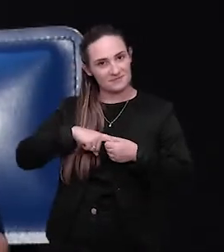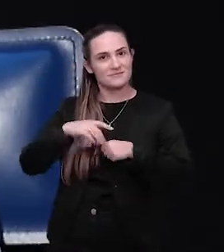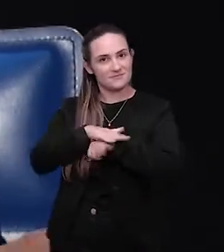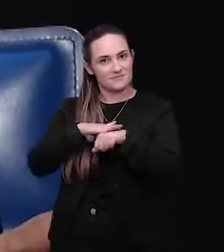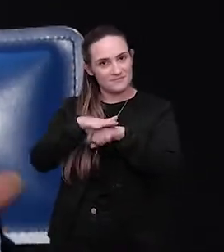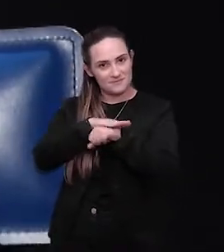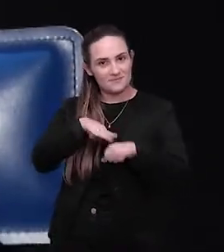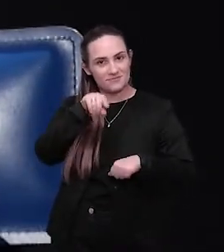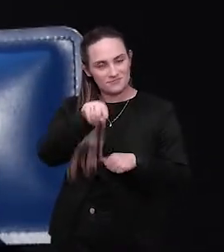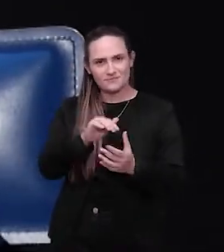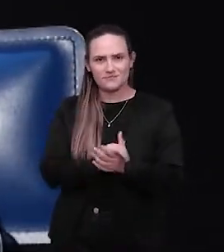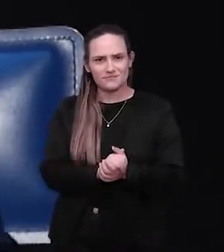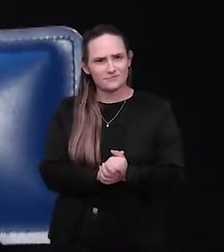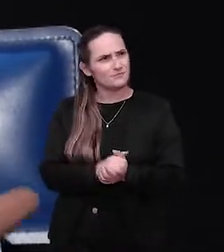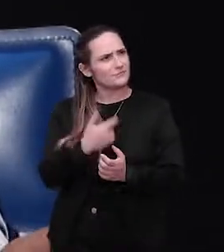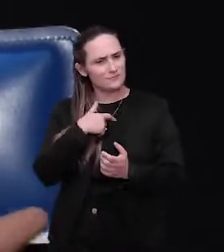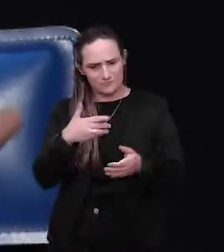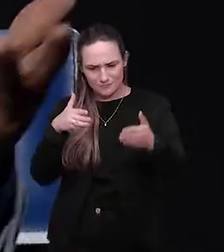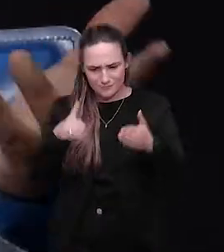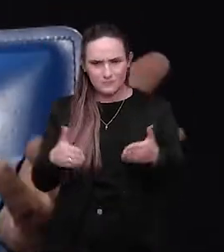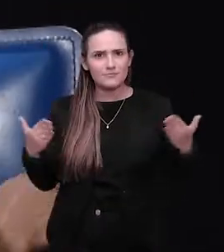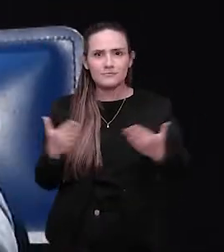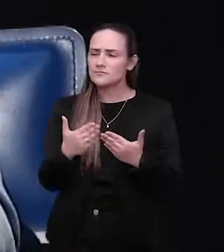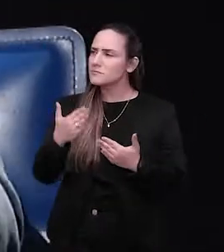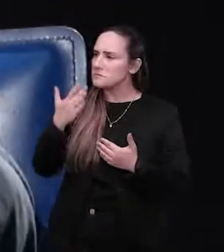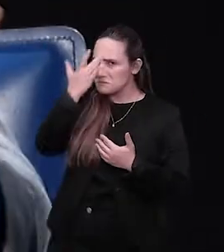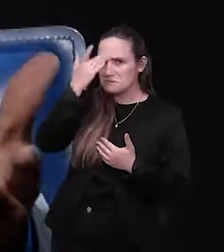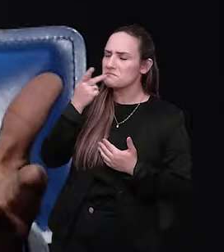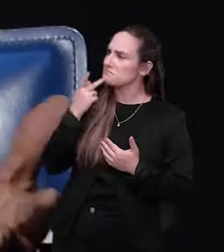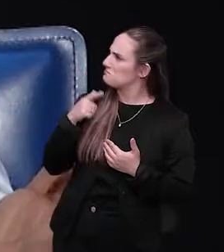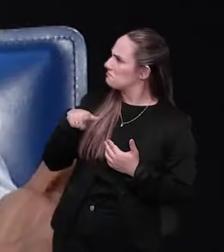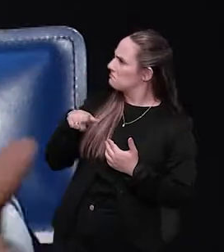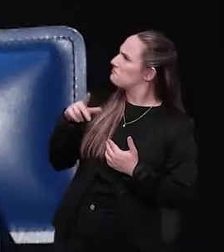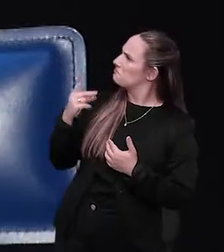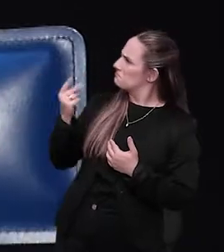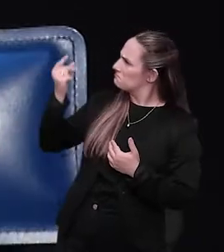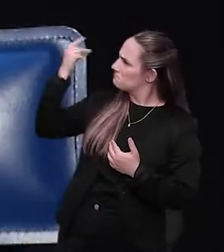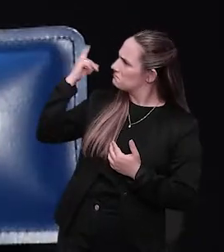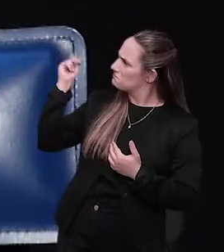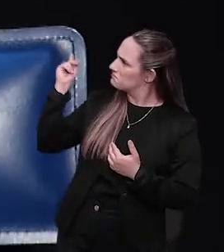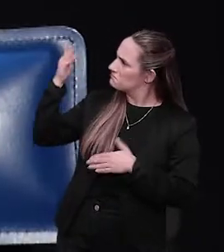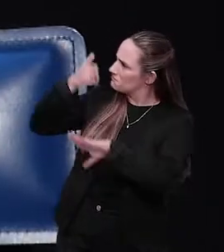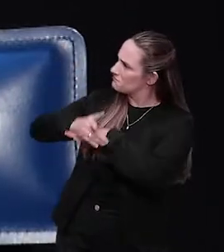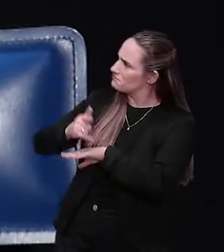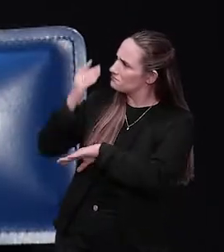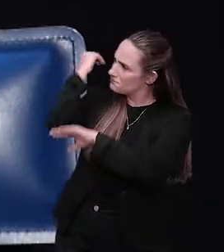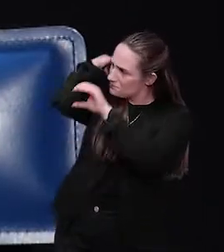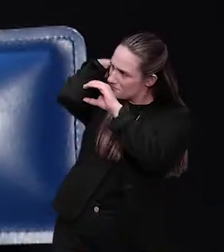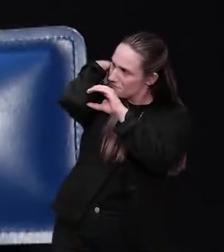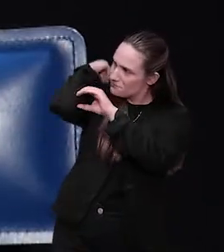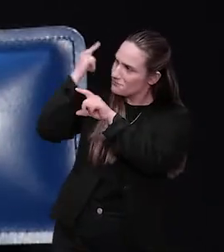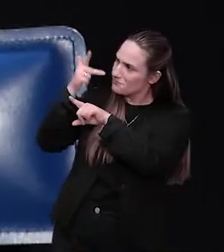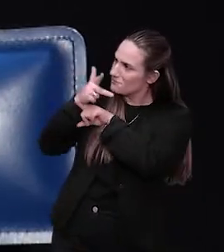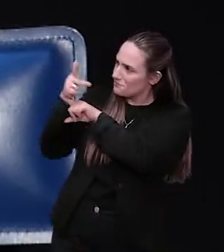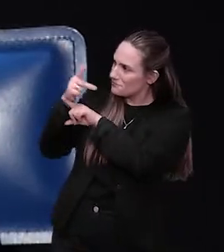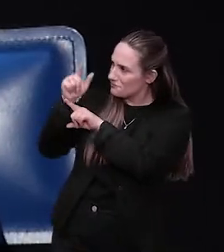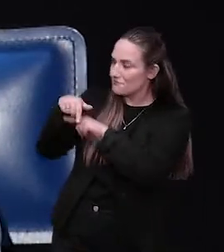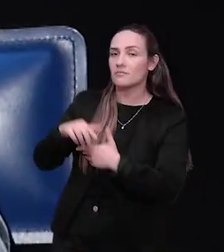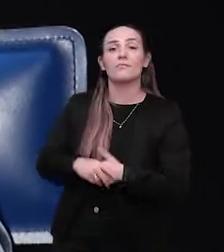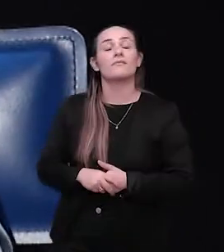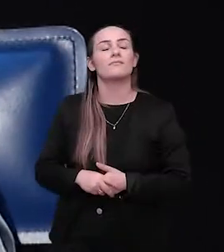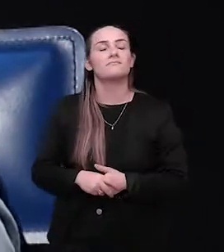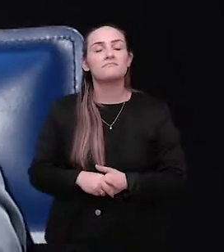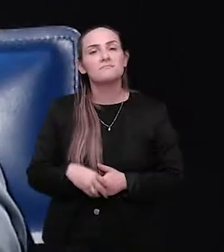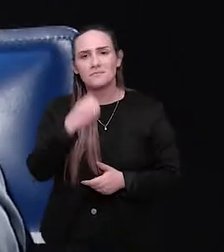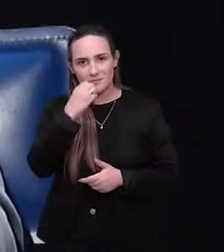Olá, que bom voltar a conversar com você. Estava com saudade, pessoal. Eu cheguei aqui hoje, o pessoal estava falando, né? Faz tempo que não apresentamos personalidades. Sempre bom